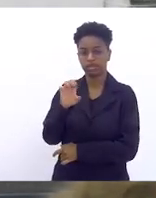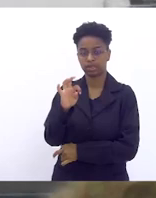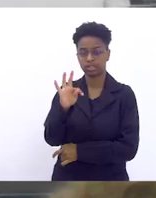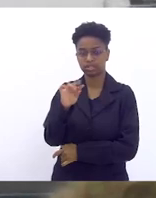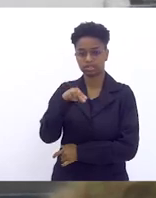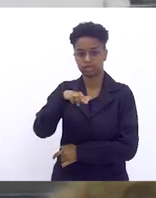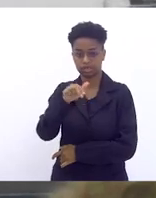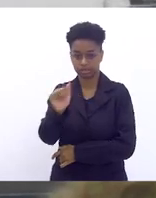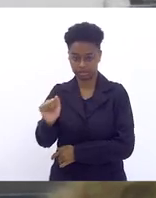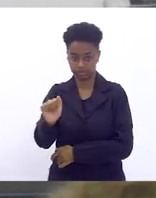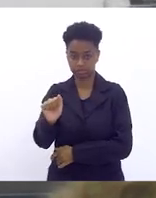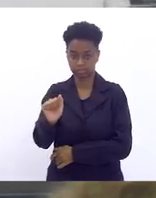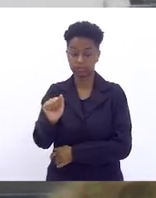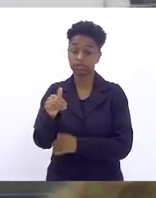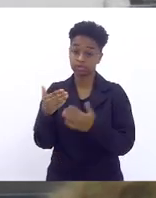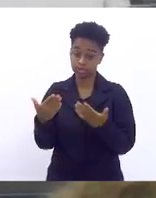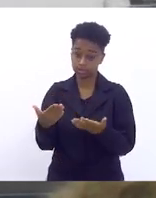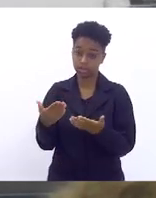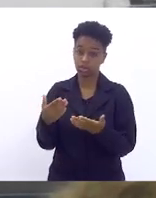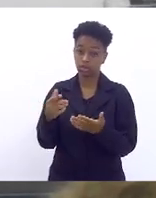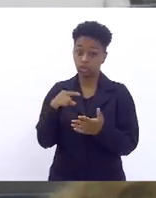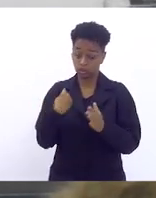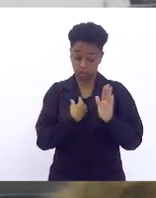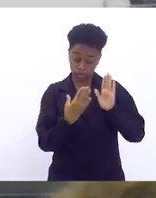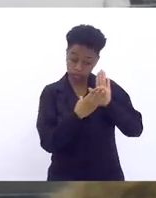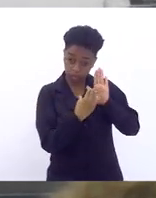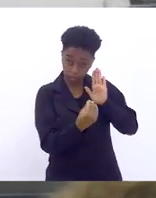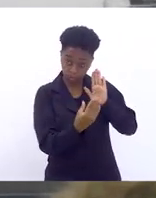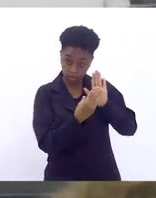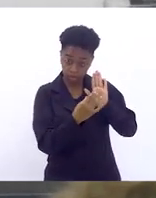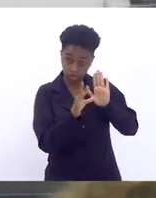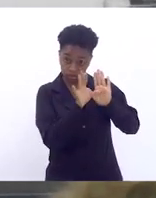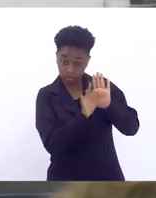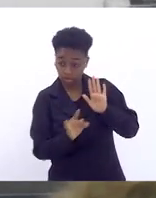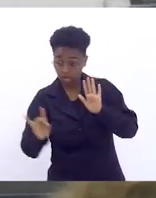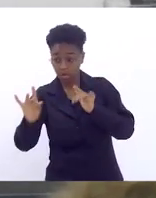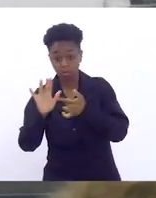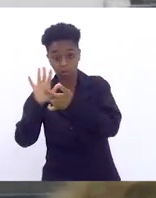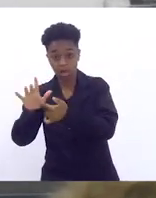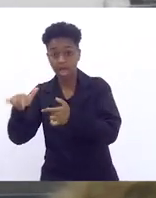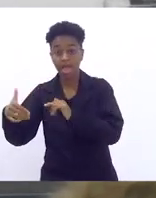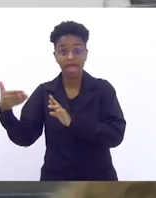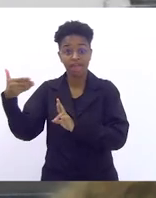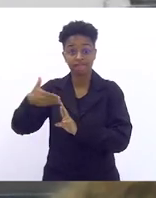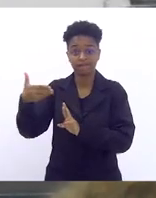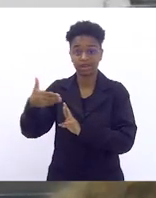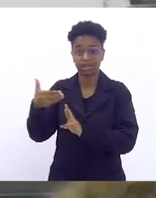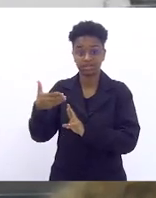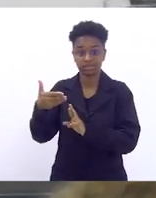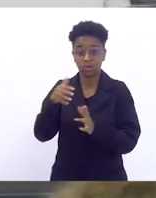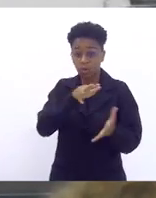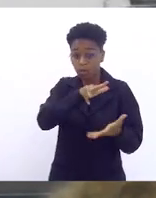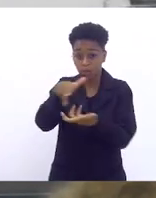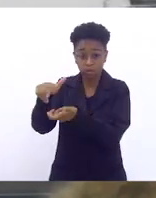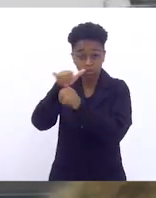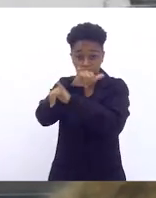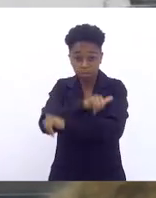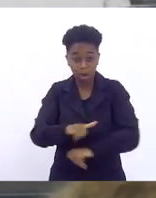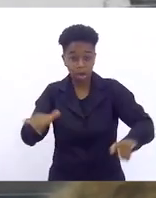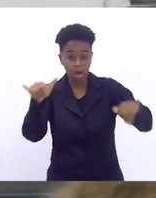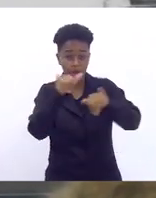referência o penumma pegou o nosso modelo tá sendo apresentado como referência para o mundo todo